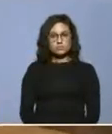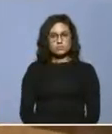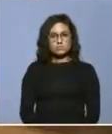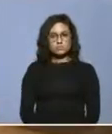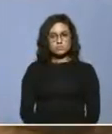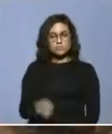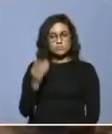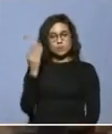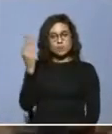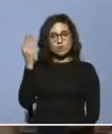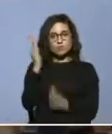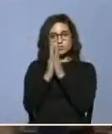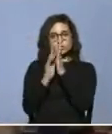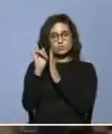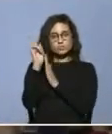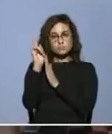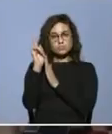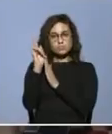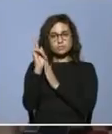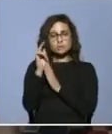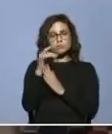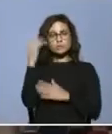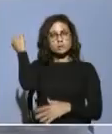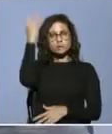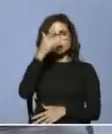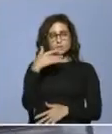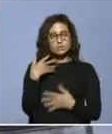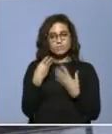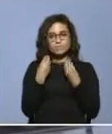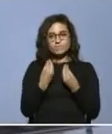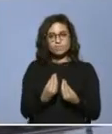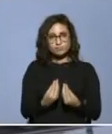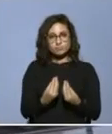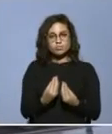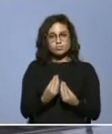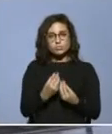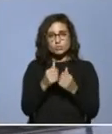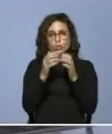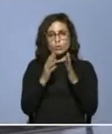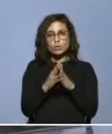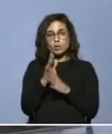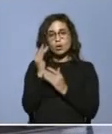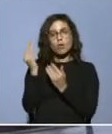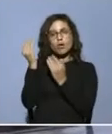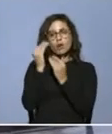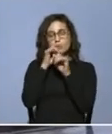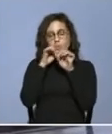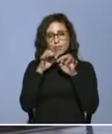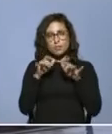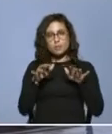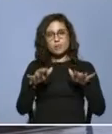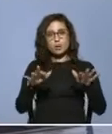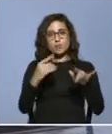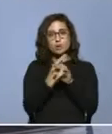Vós, Senhor, sois verdadeiramente santo e todas as criaturas cantam os vossos louvores, porque dais